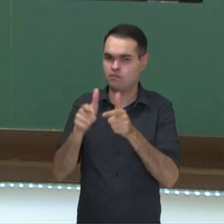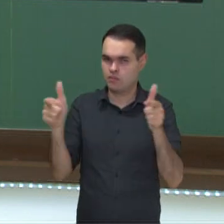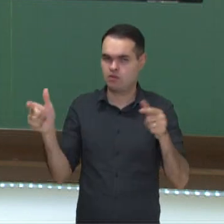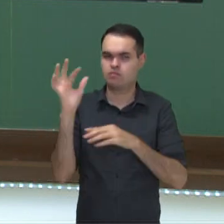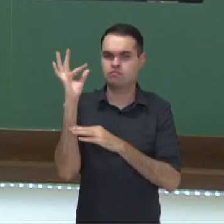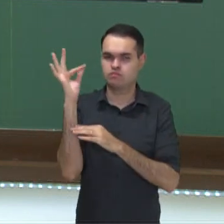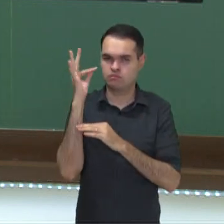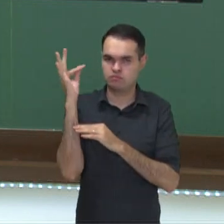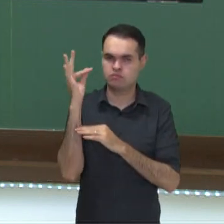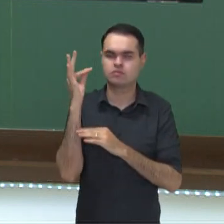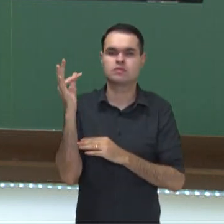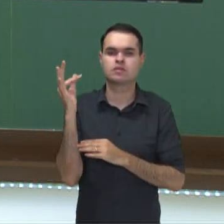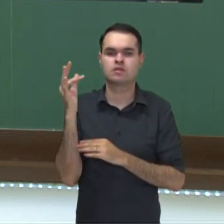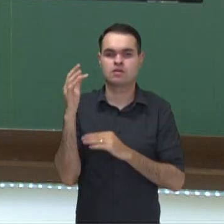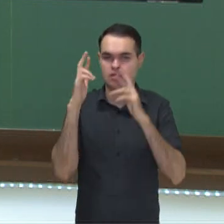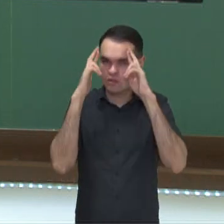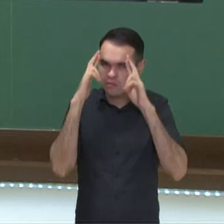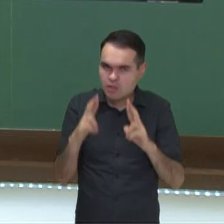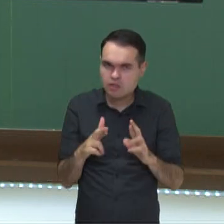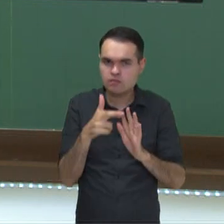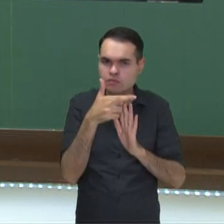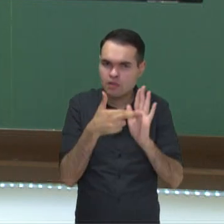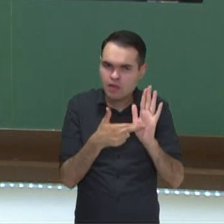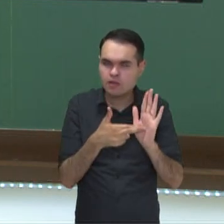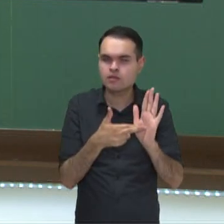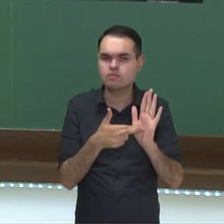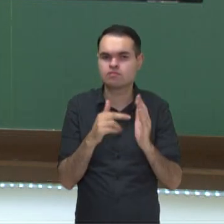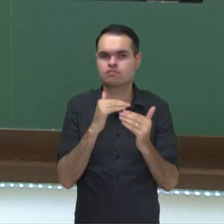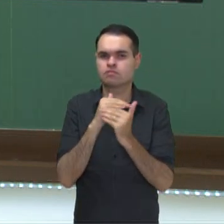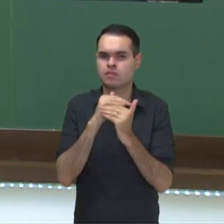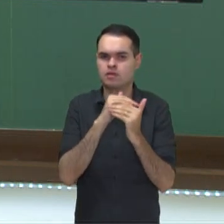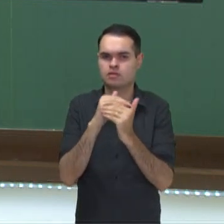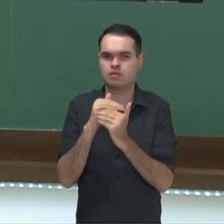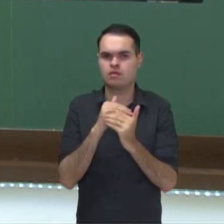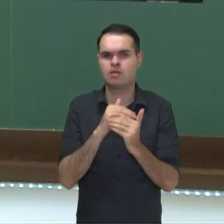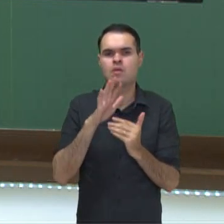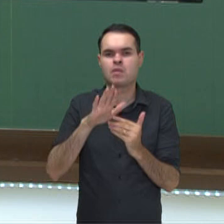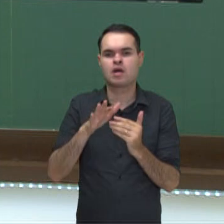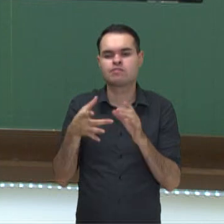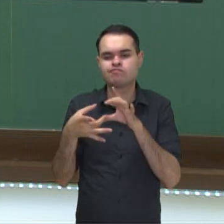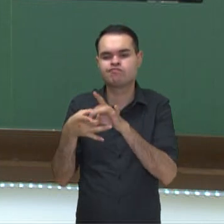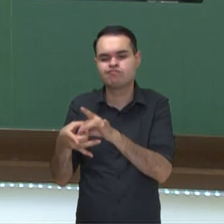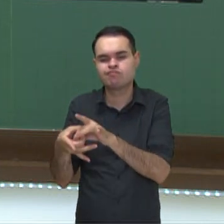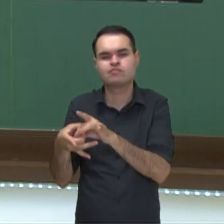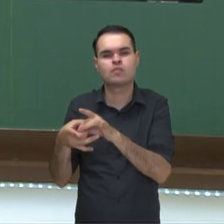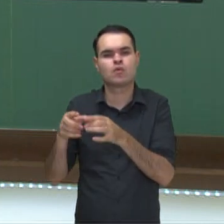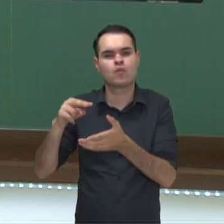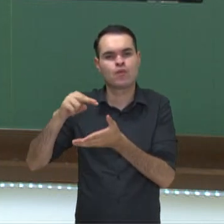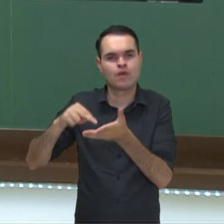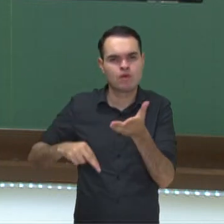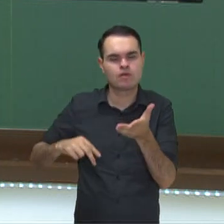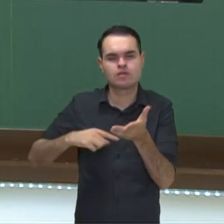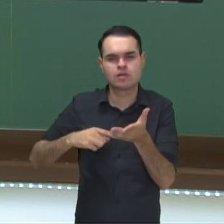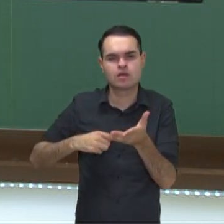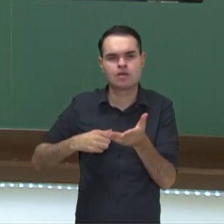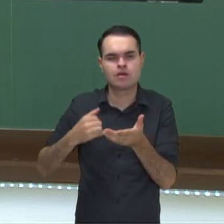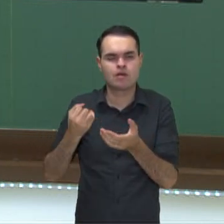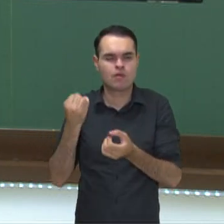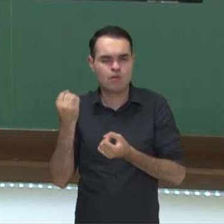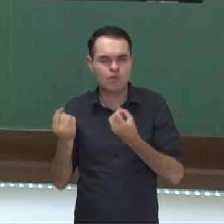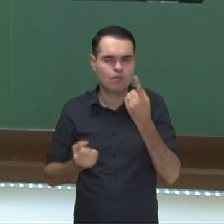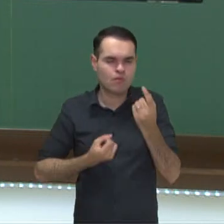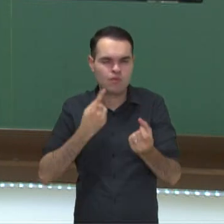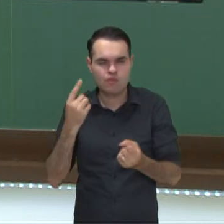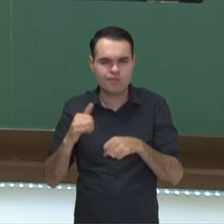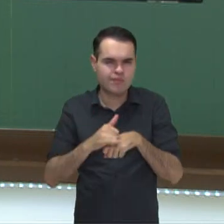formal, predominância de respeito às regras da norma padrão. Mas, claro, para se aproximar do leitor, temos estratégias de